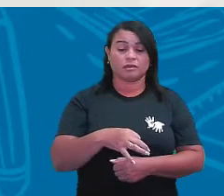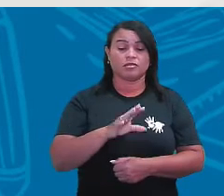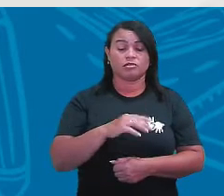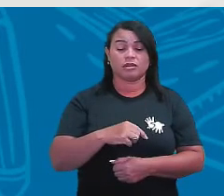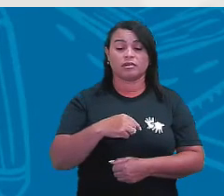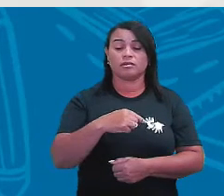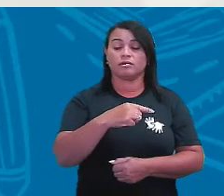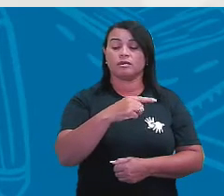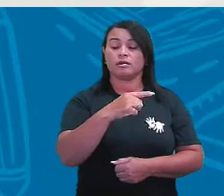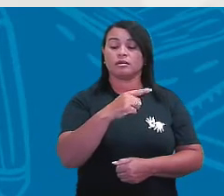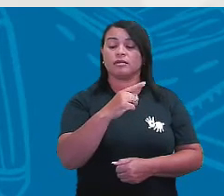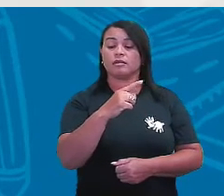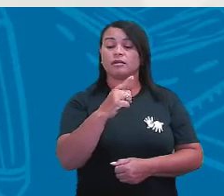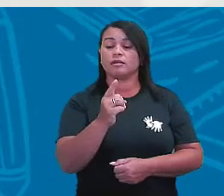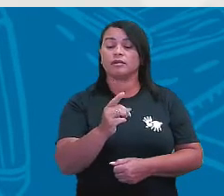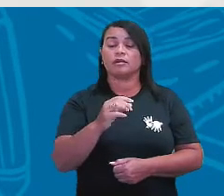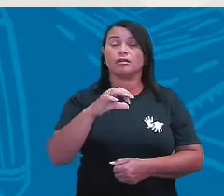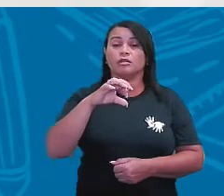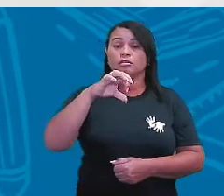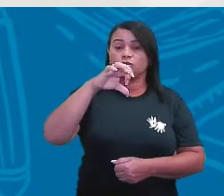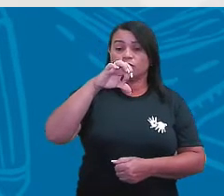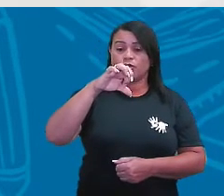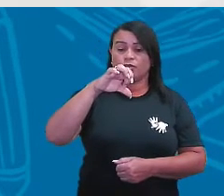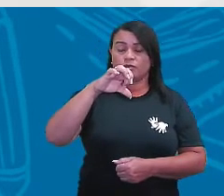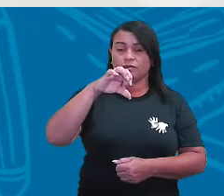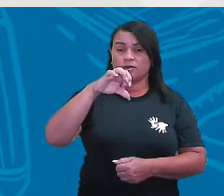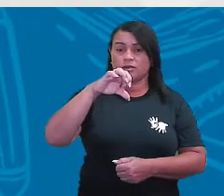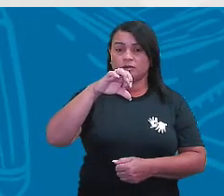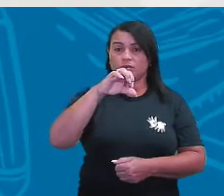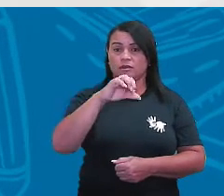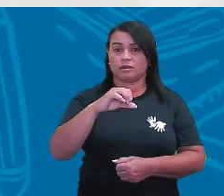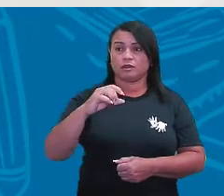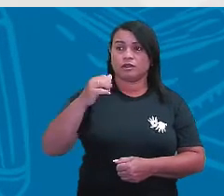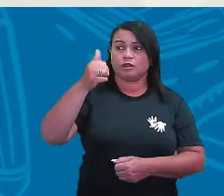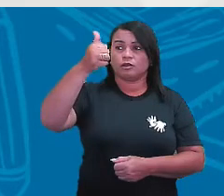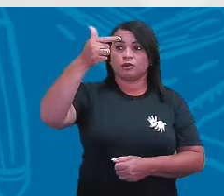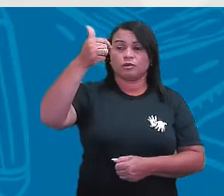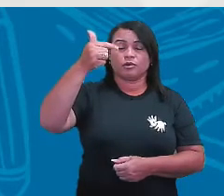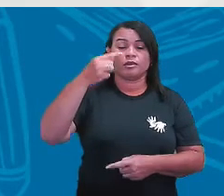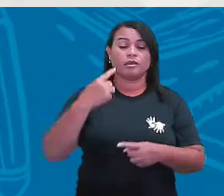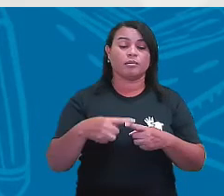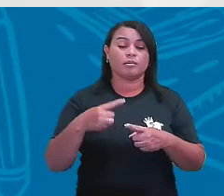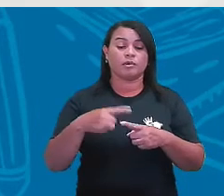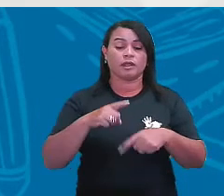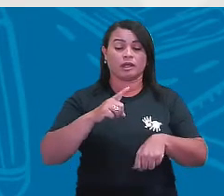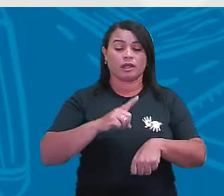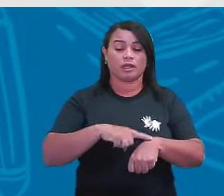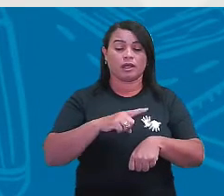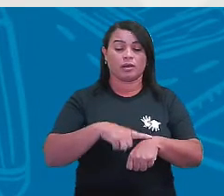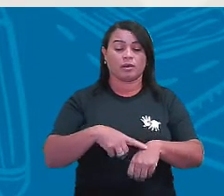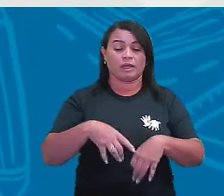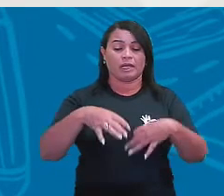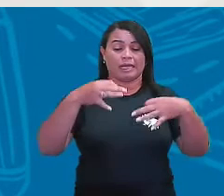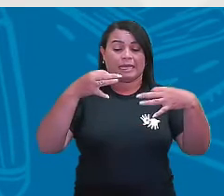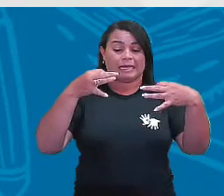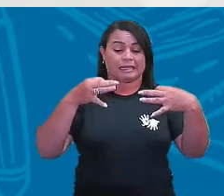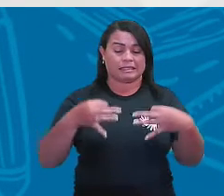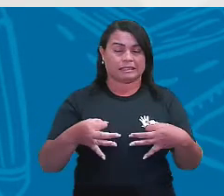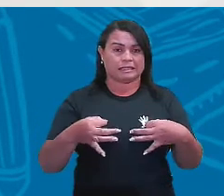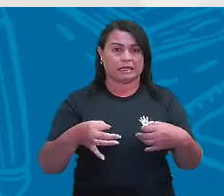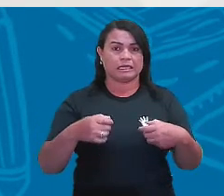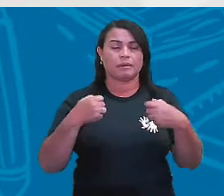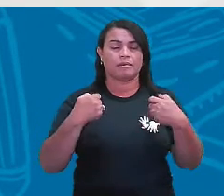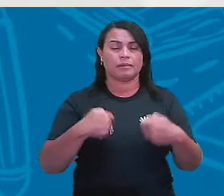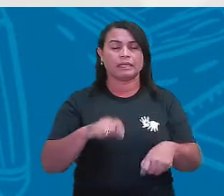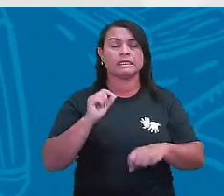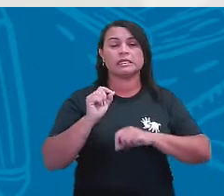ele tá lá, ó, no 9 e no 12. Porque significa que a hora exata lá, para ser a hora exata no